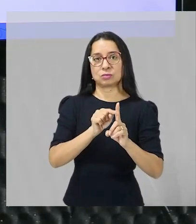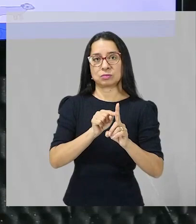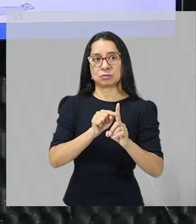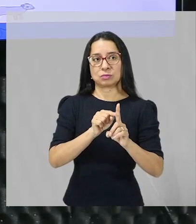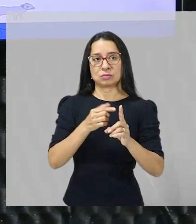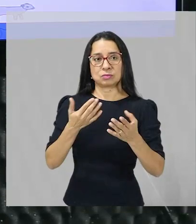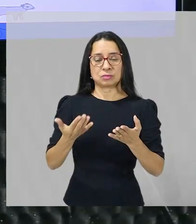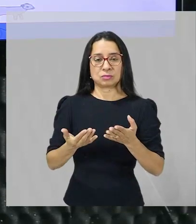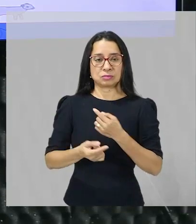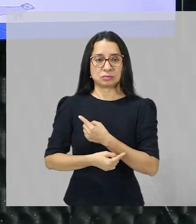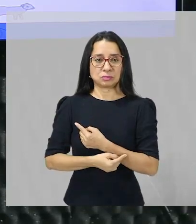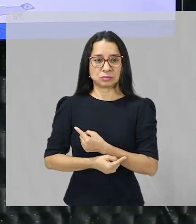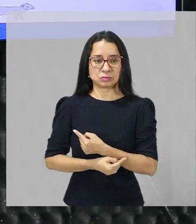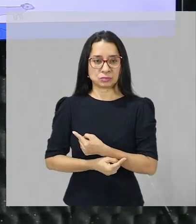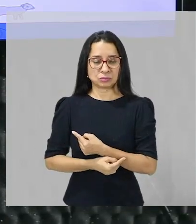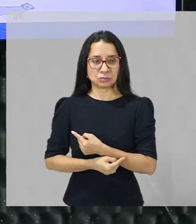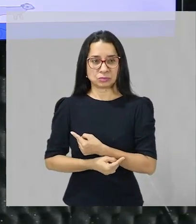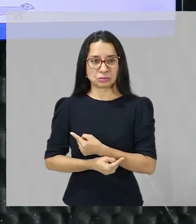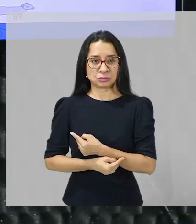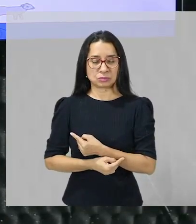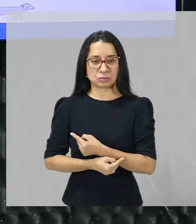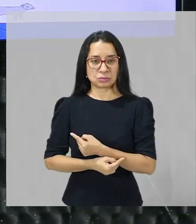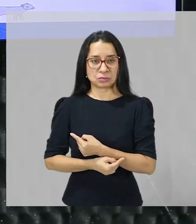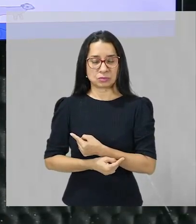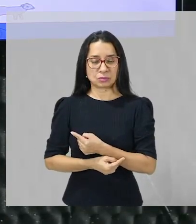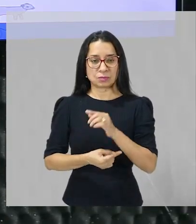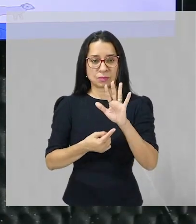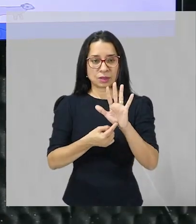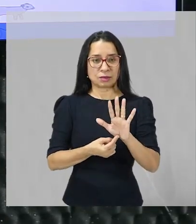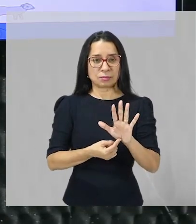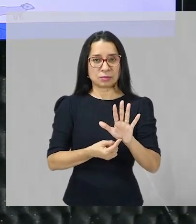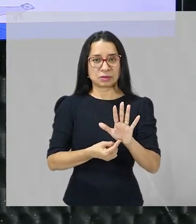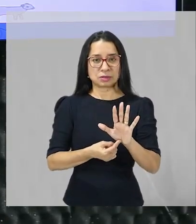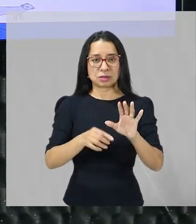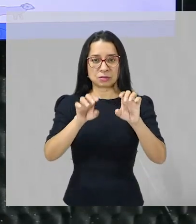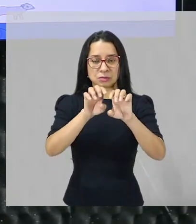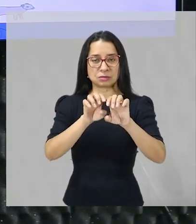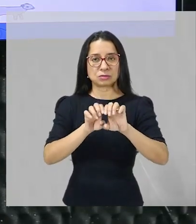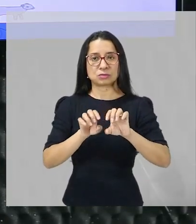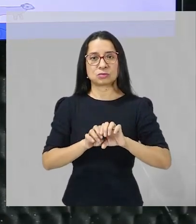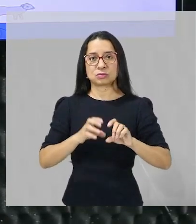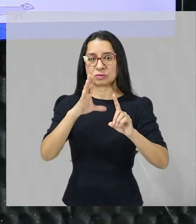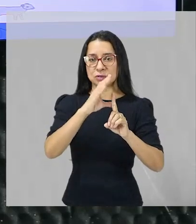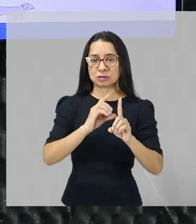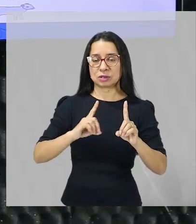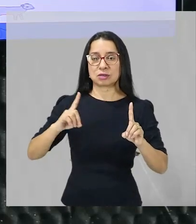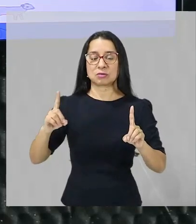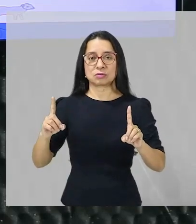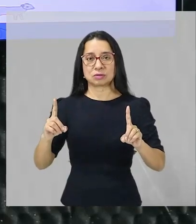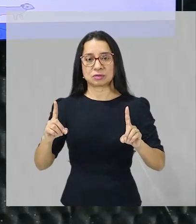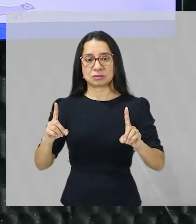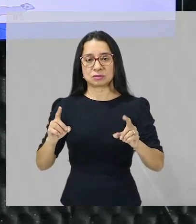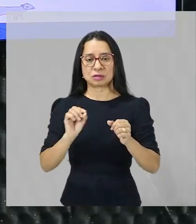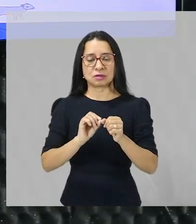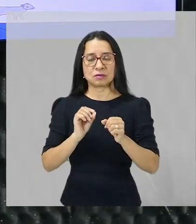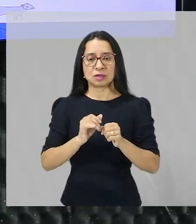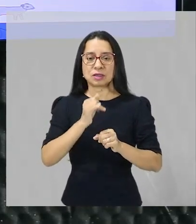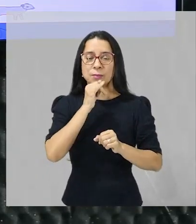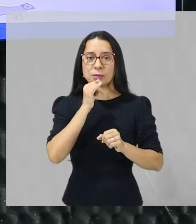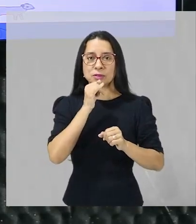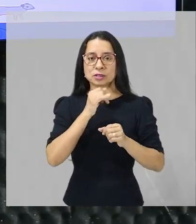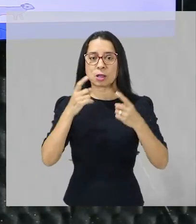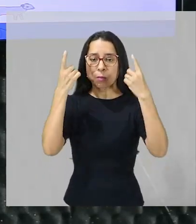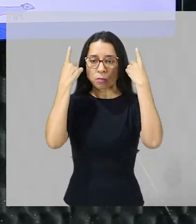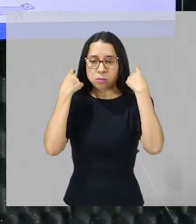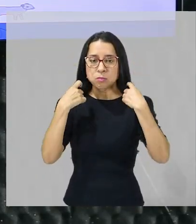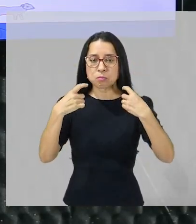Então, eu apresento aqui para vocês o esquema da clonagem que é feita, por exemplo, em ovelhas. O que foi feito